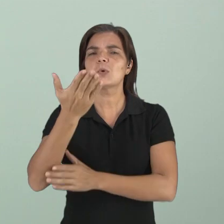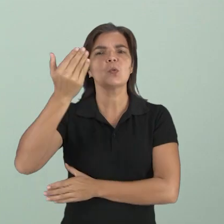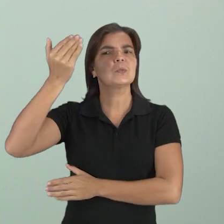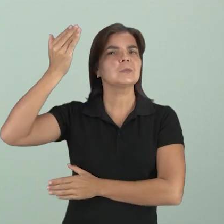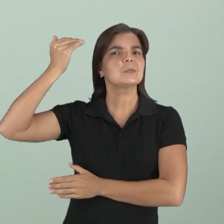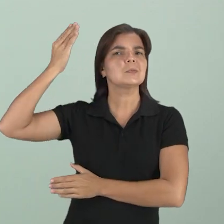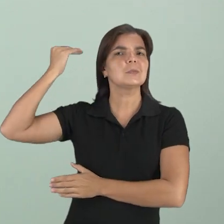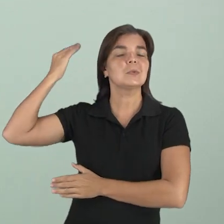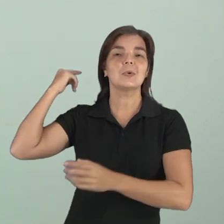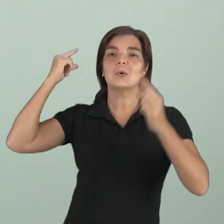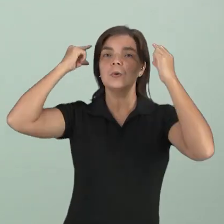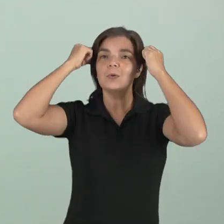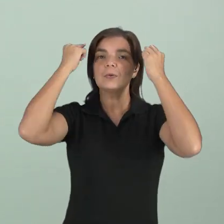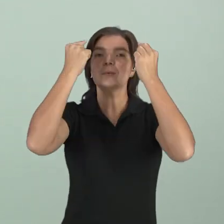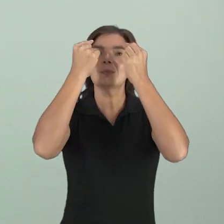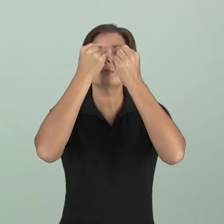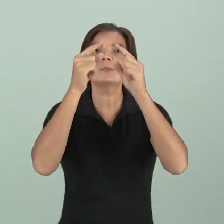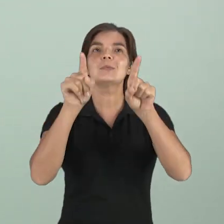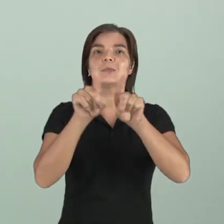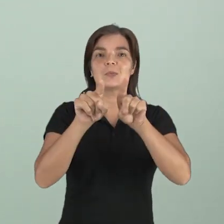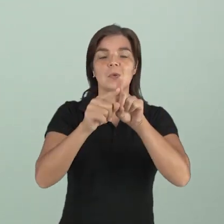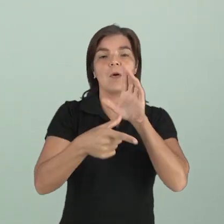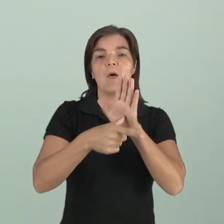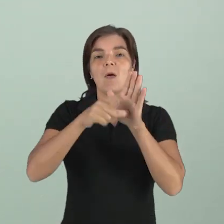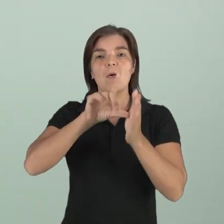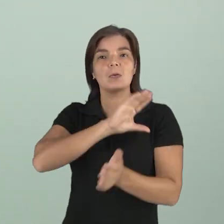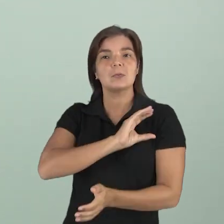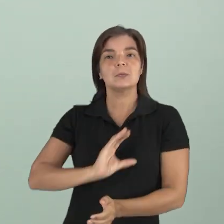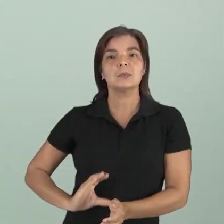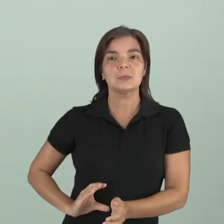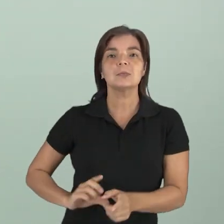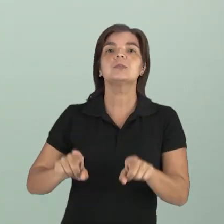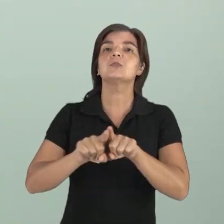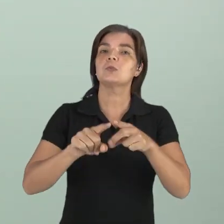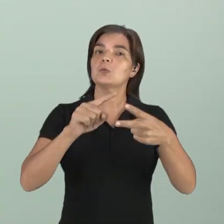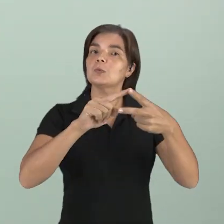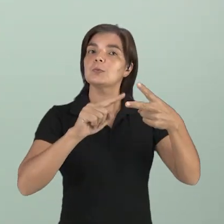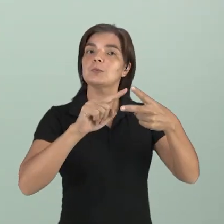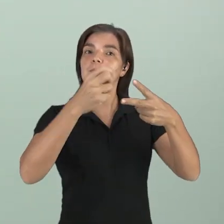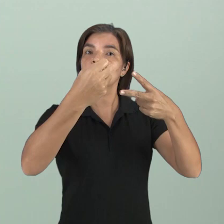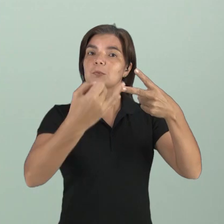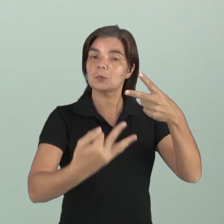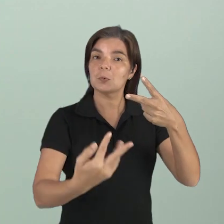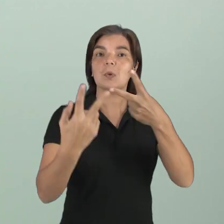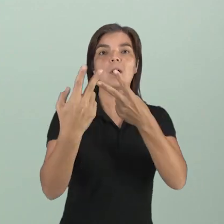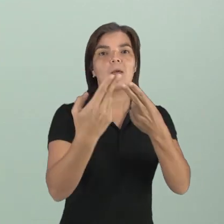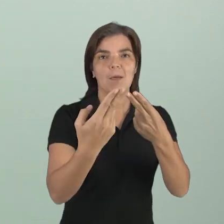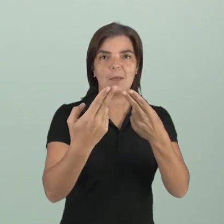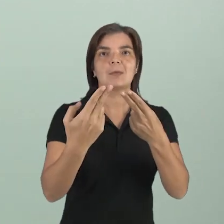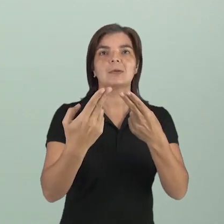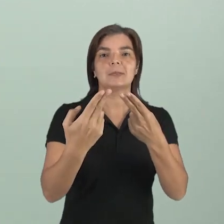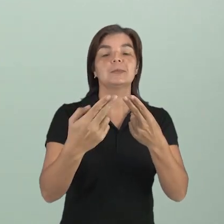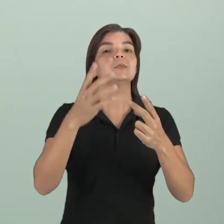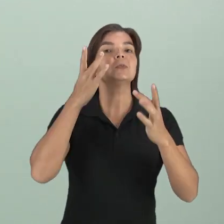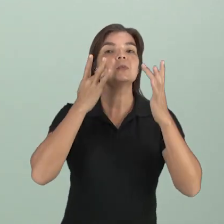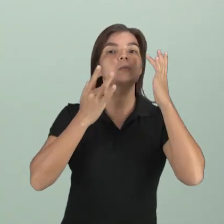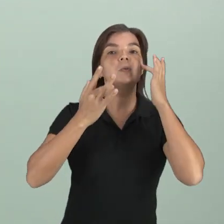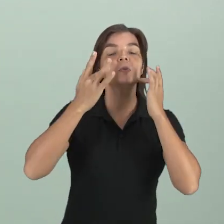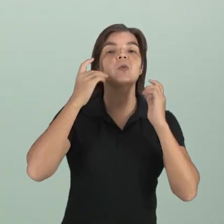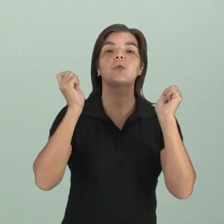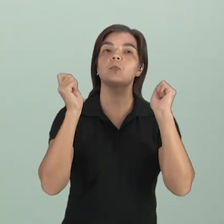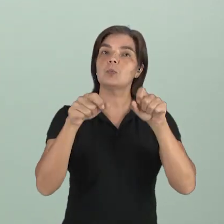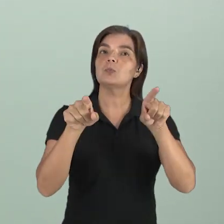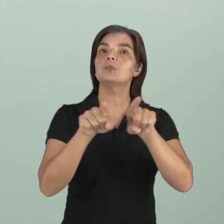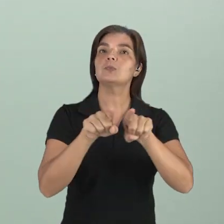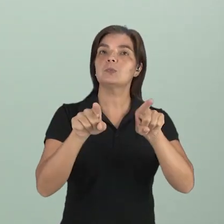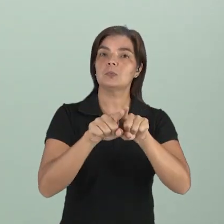dos tempos gregos, de antes de Cristo, e quer dizer duas coisas ao mesmo tempo. Teatro, gente,